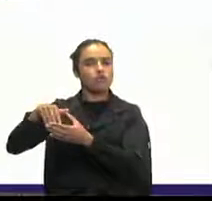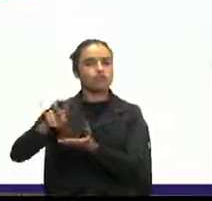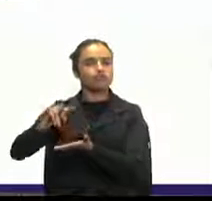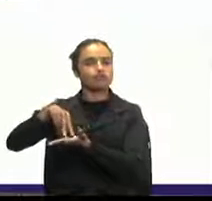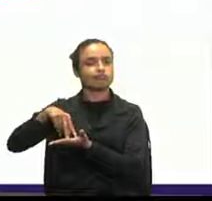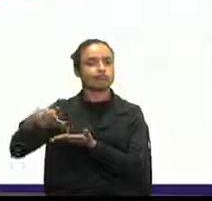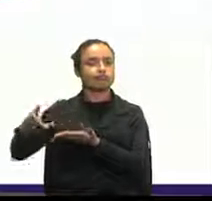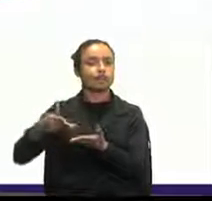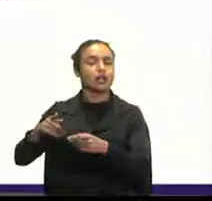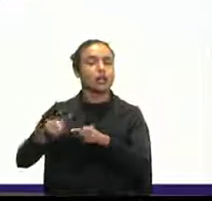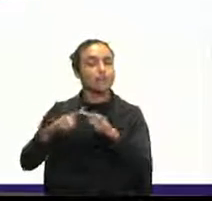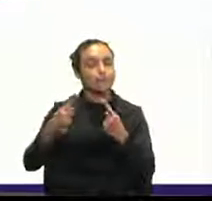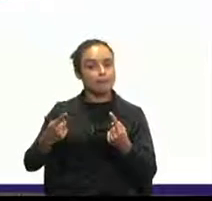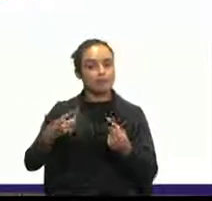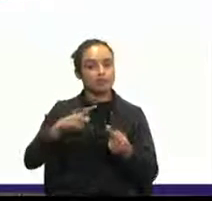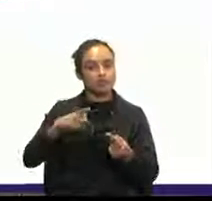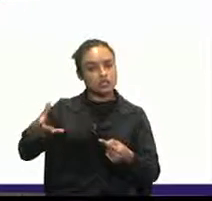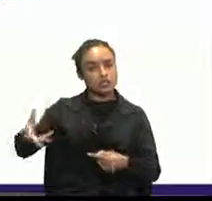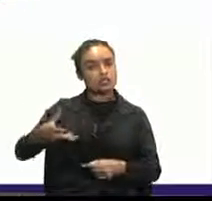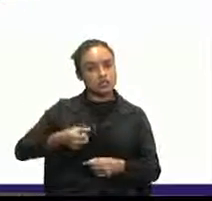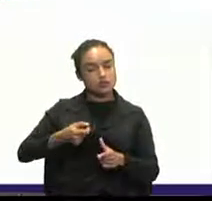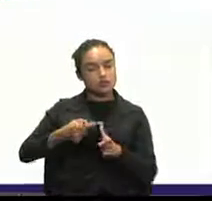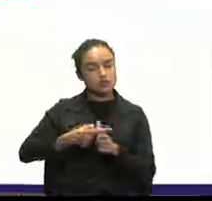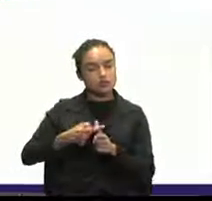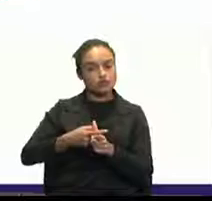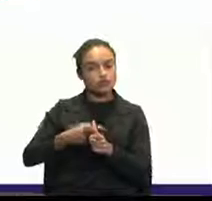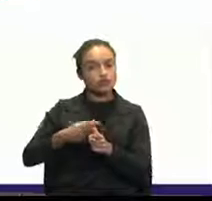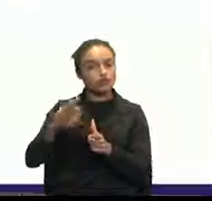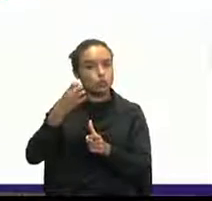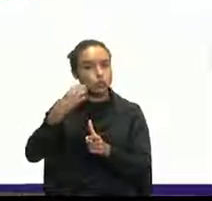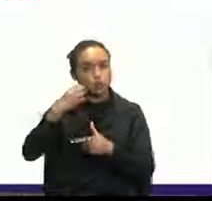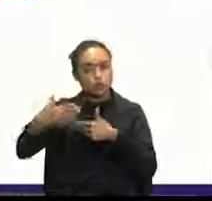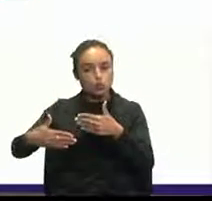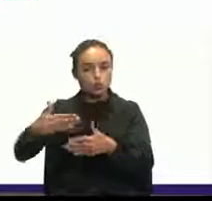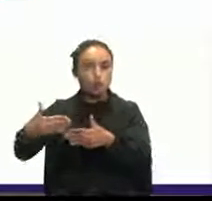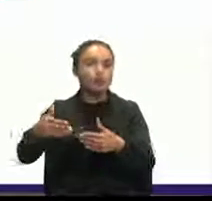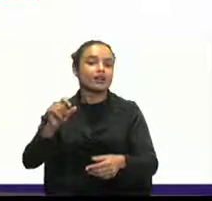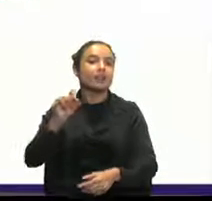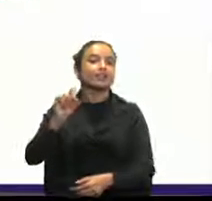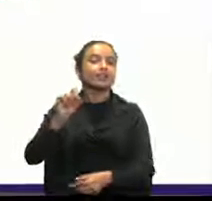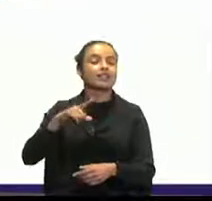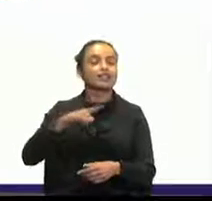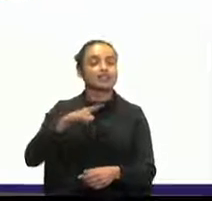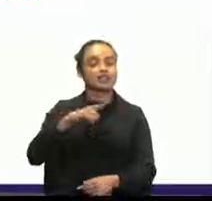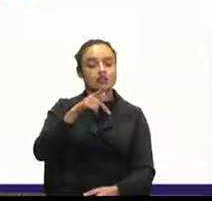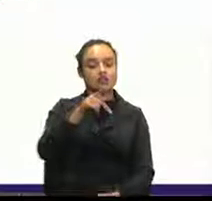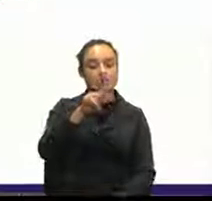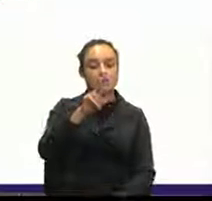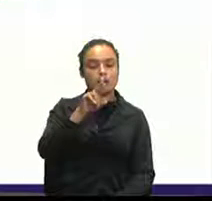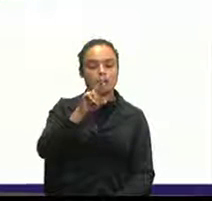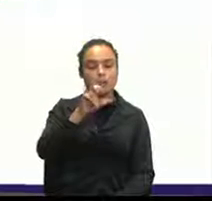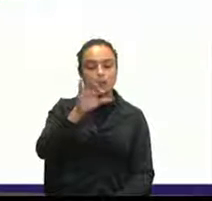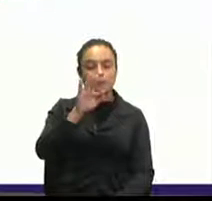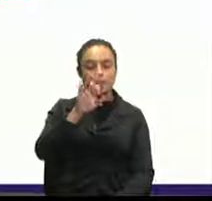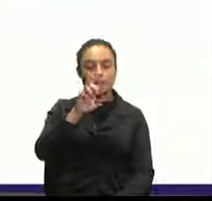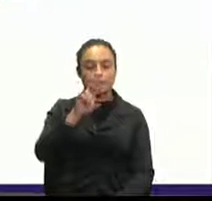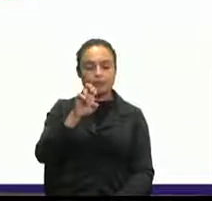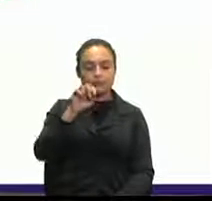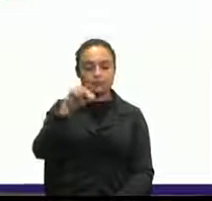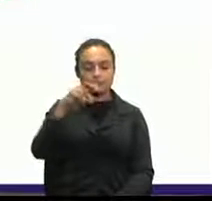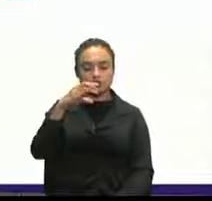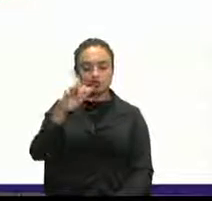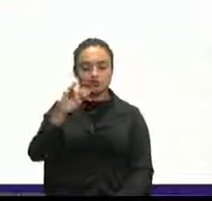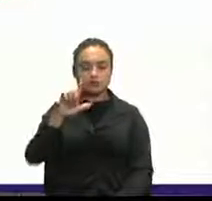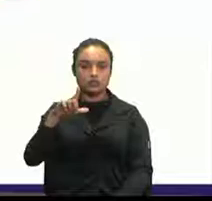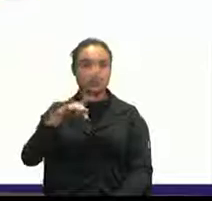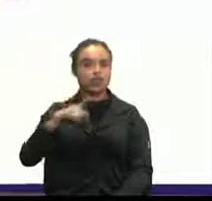mas quem tem uma preferencial receber mais normalmente ações preferenciais elas têm ações que terminam com o